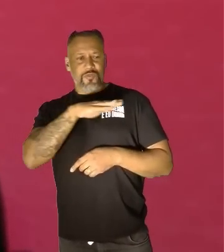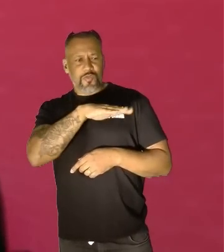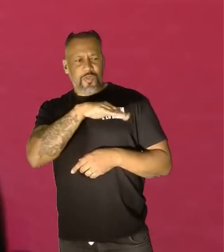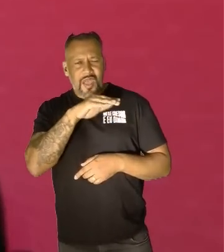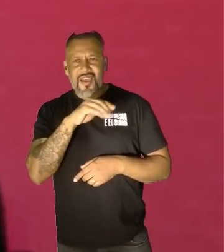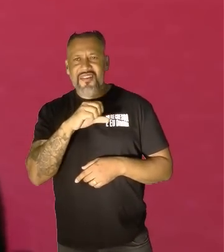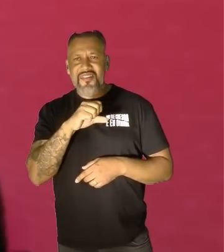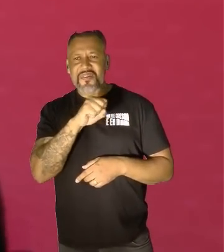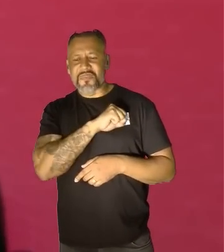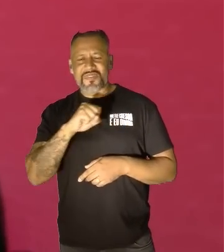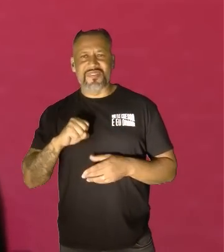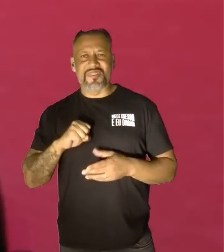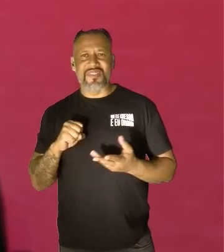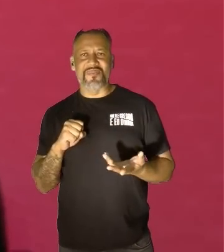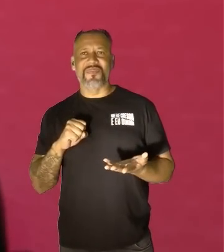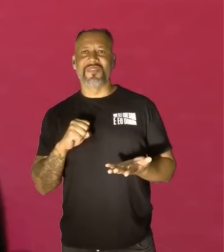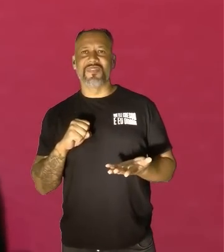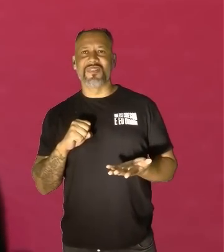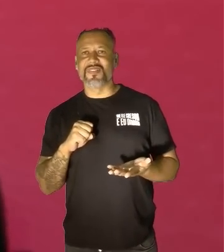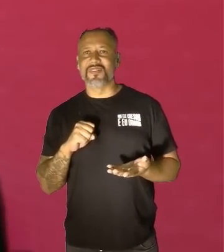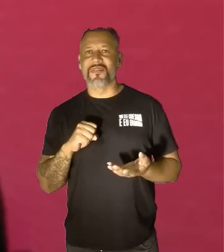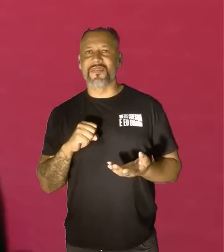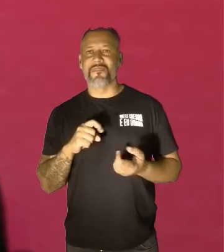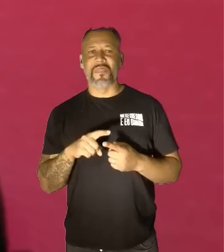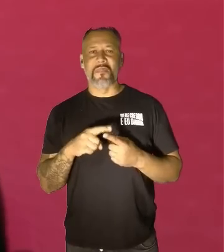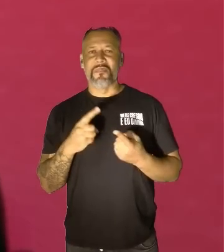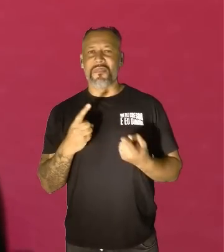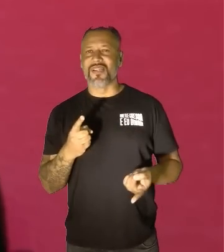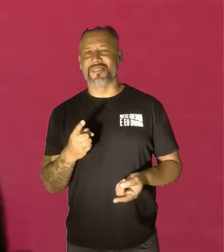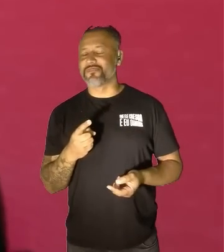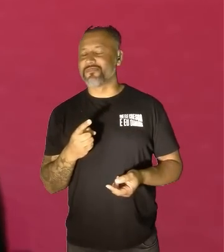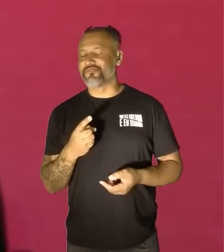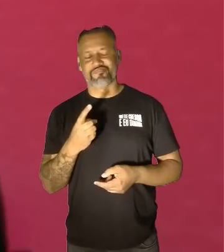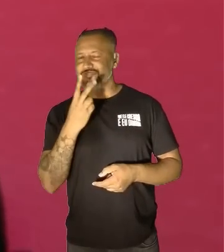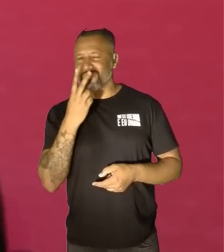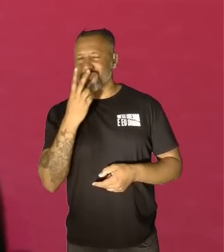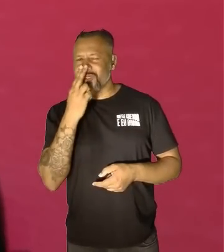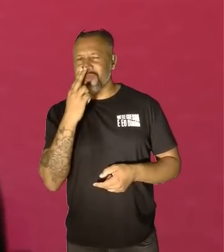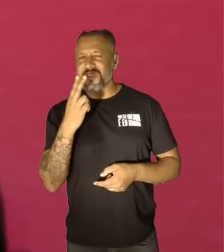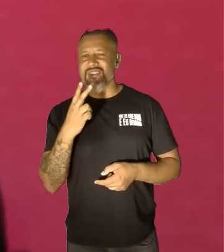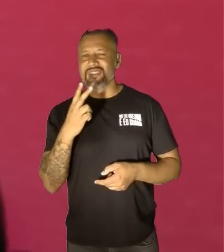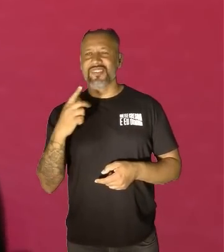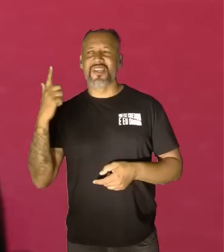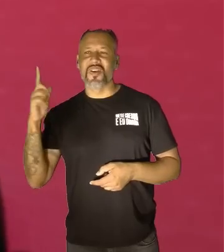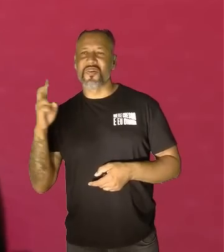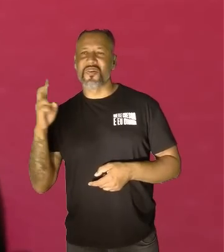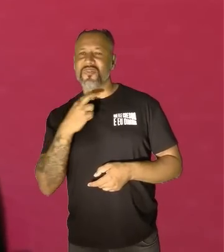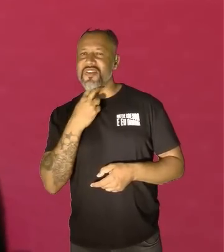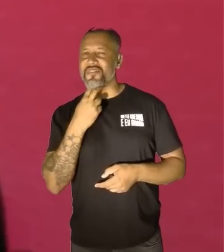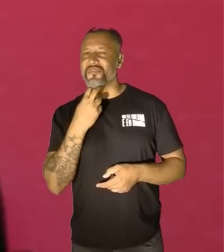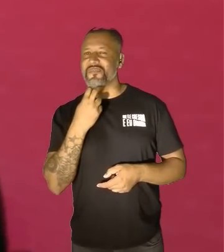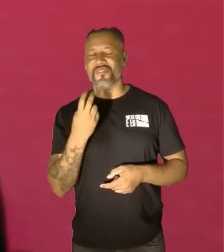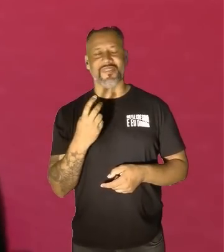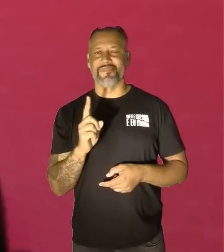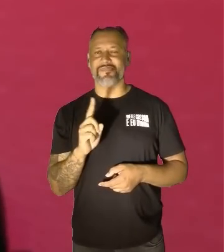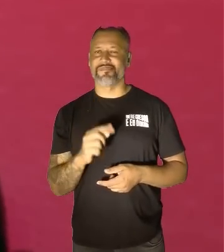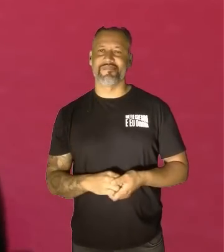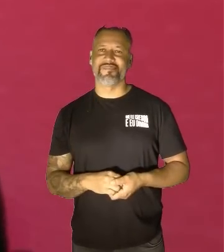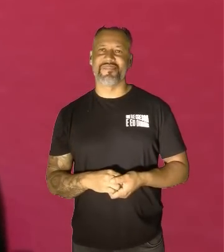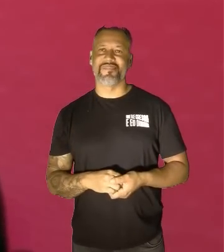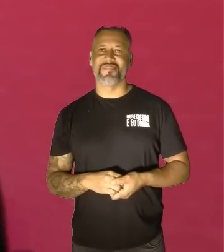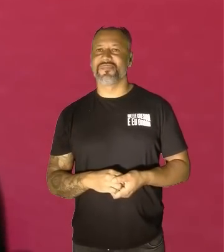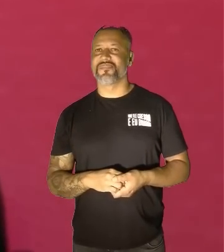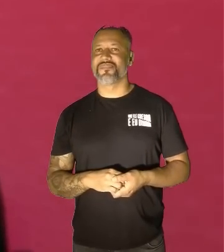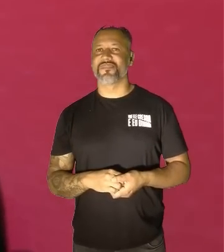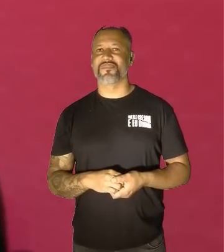Porque Deus nunca vai fazer a voz dele se parecer com promíscuos, ladrões e sujos e corruptos.